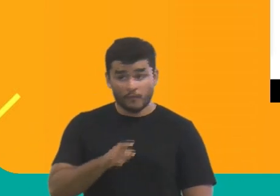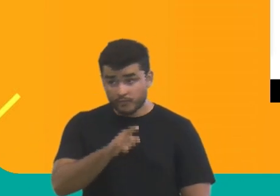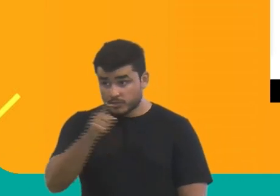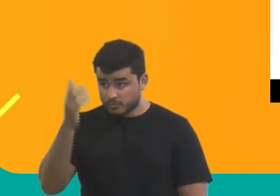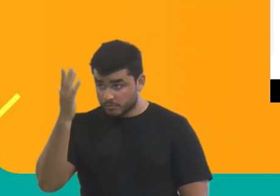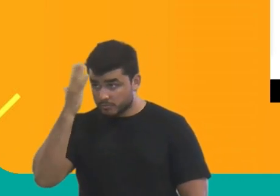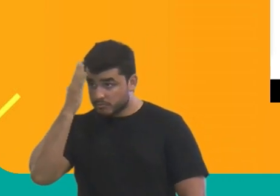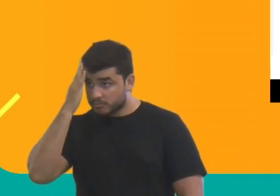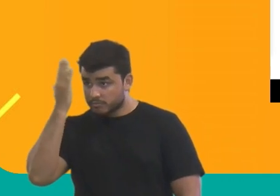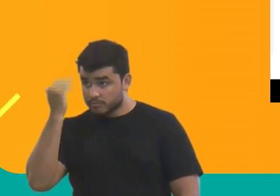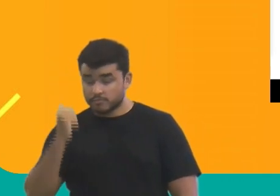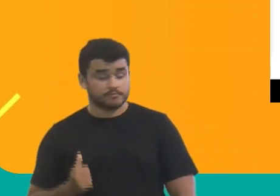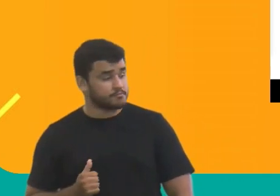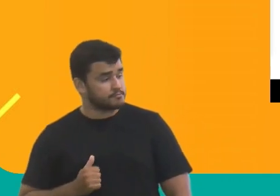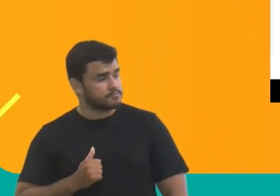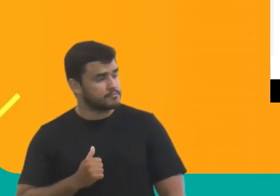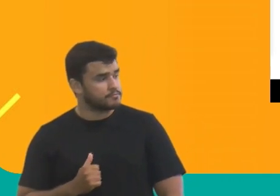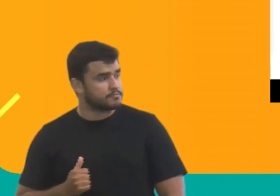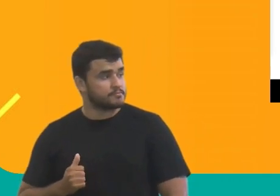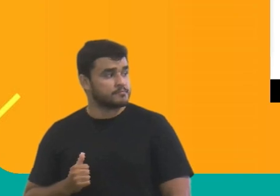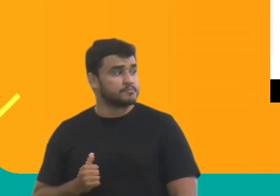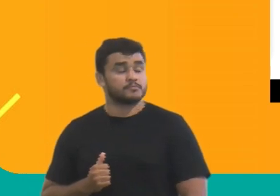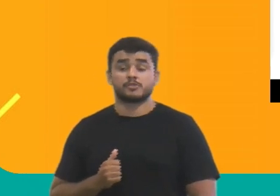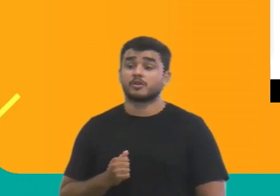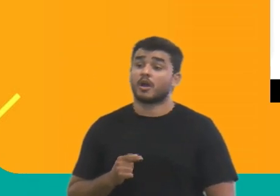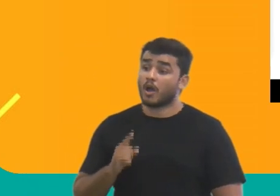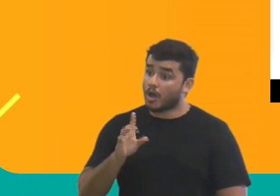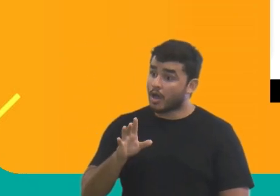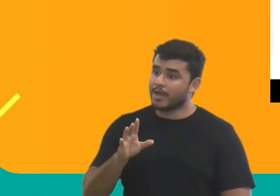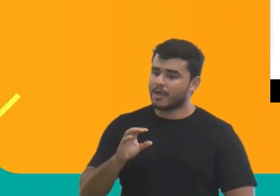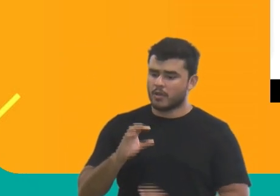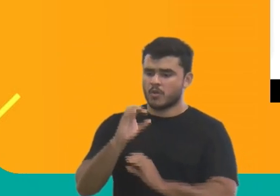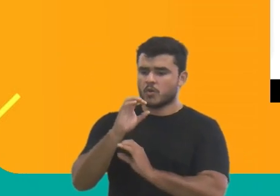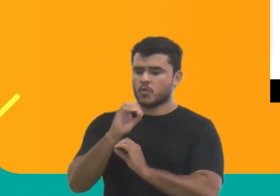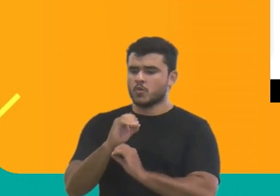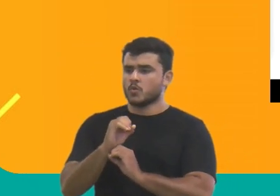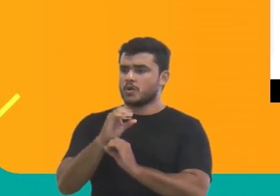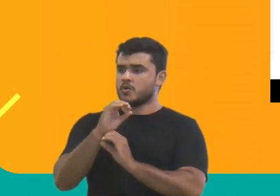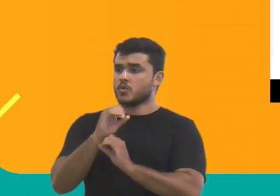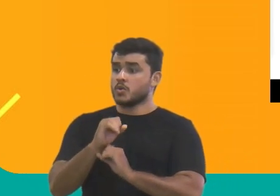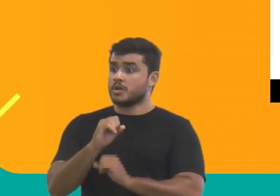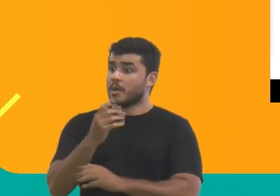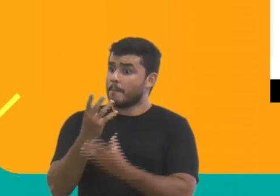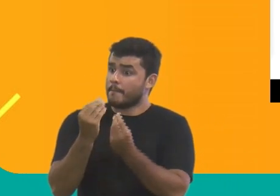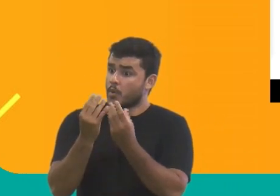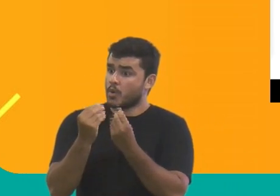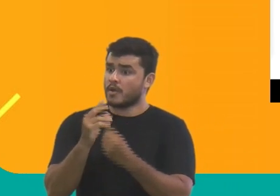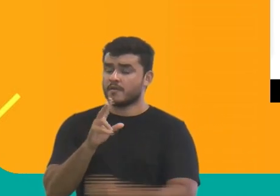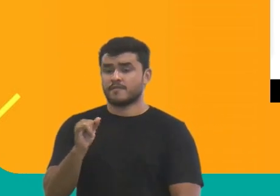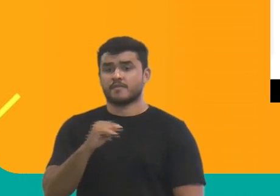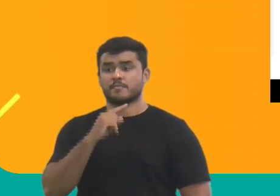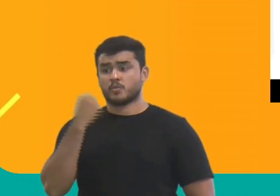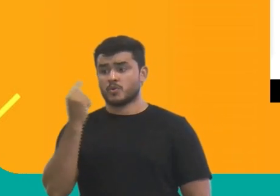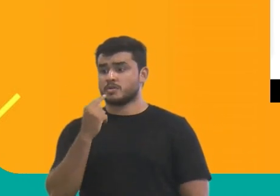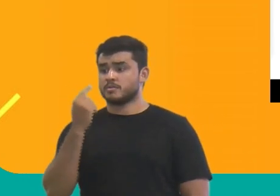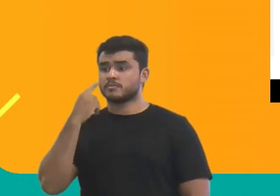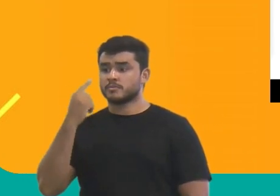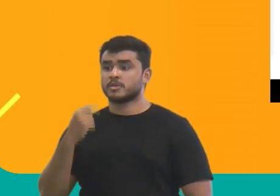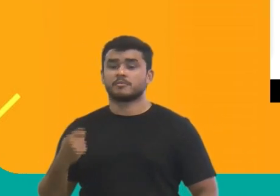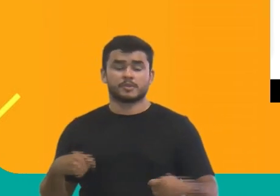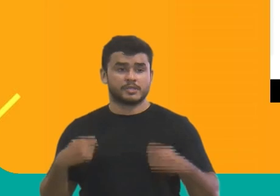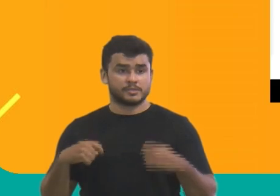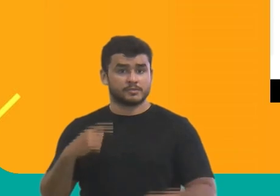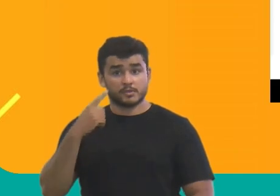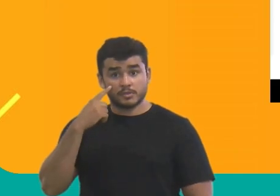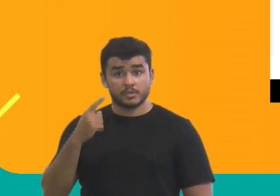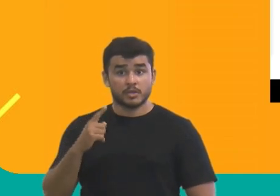essa informação. E principalmente que a pressão osmótica da solução, ela sempre vai ser diretamente proporcional à concentração. Quanto mais íons